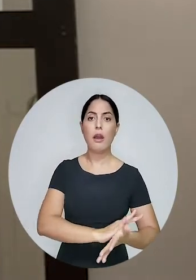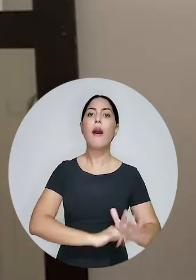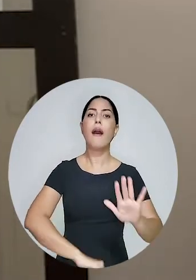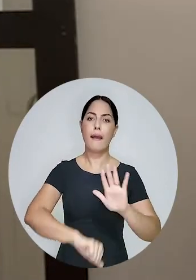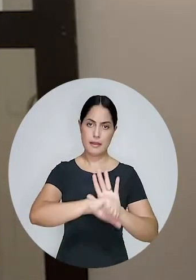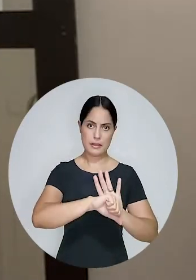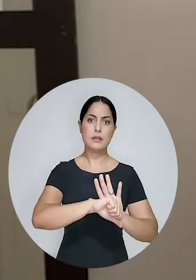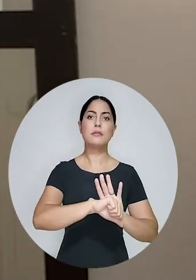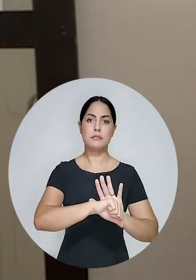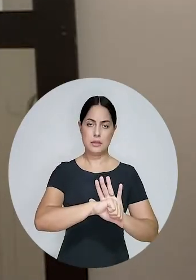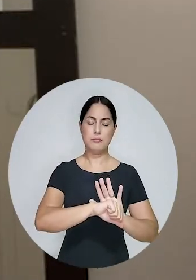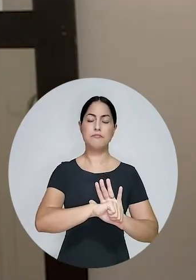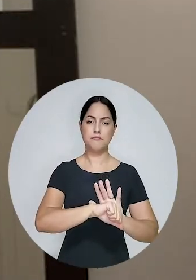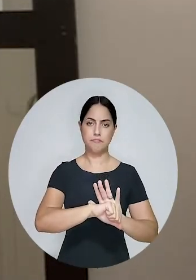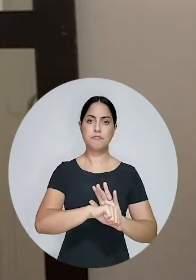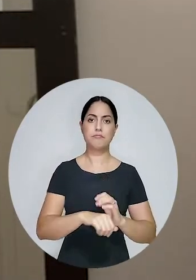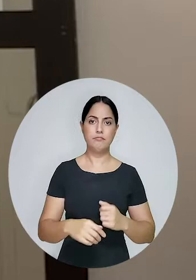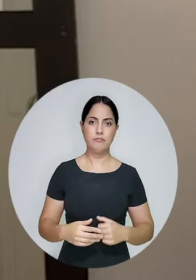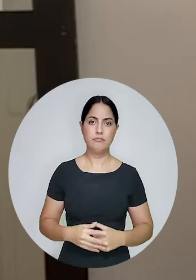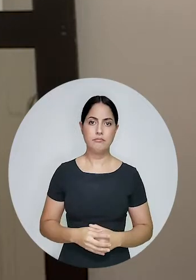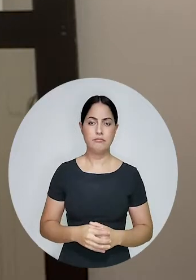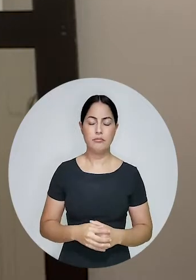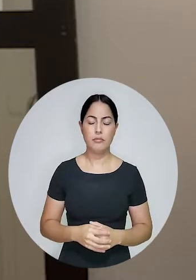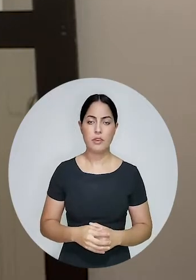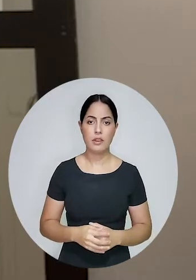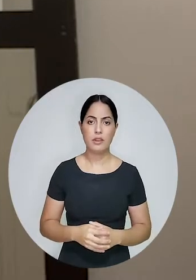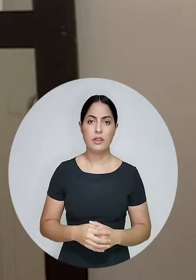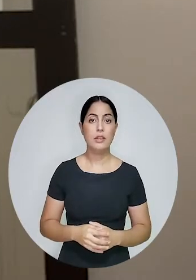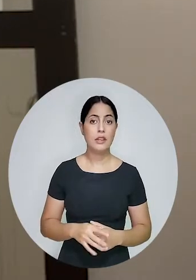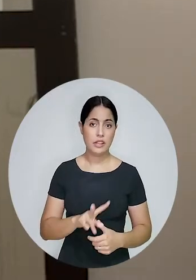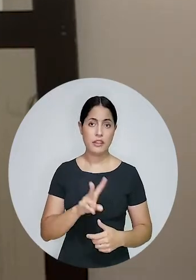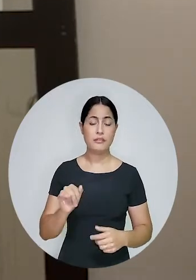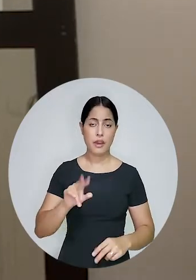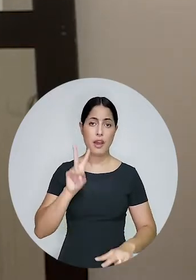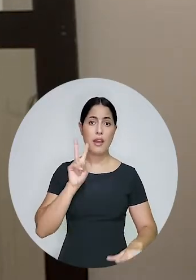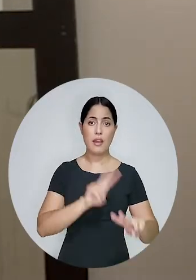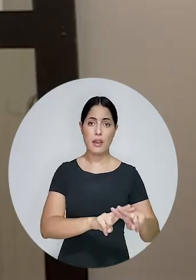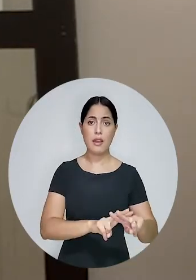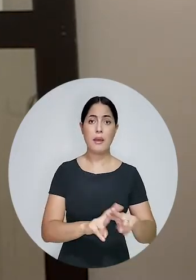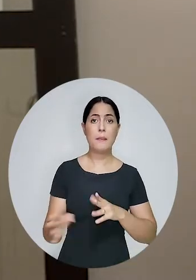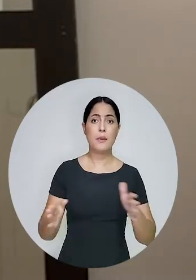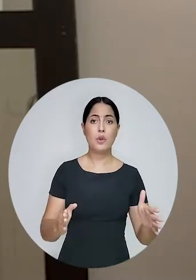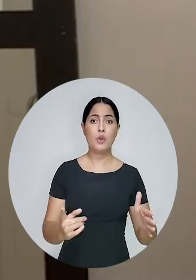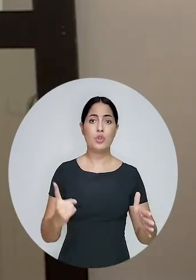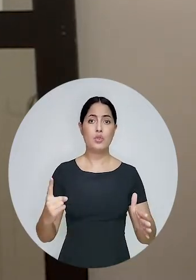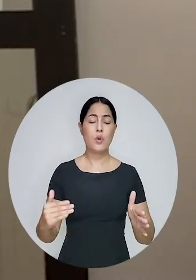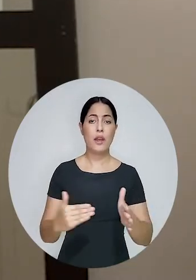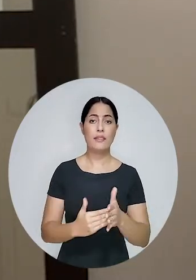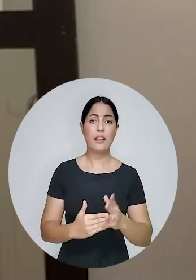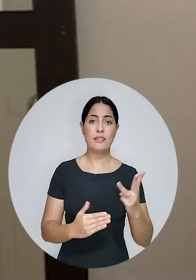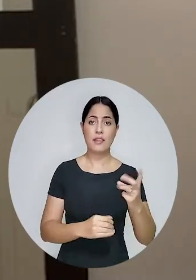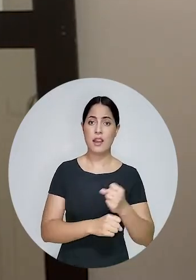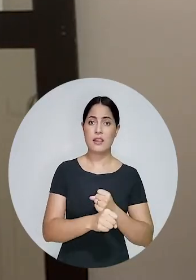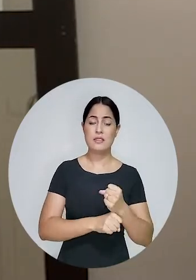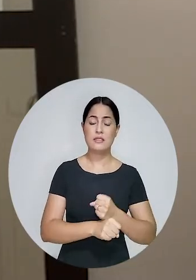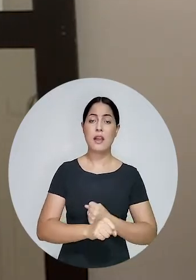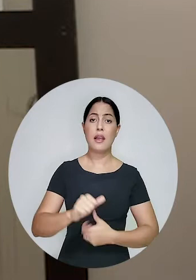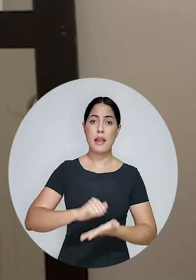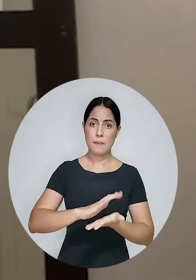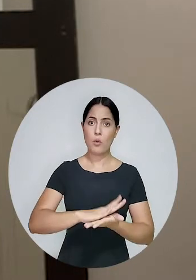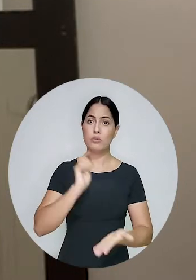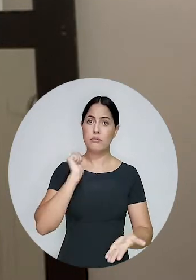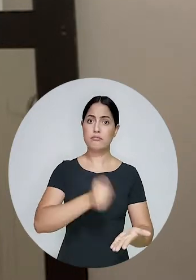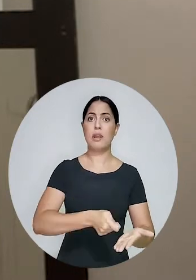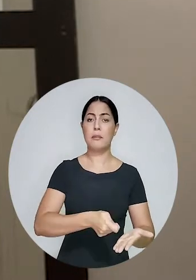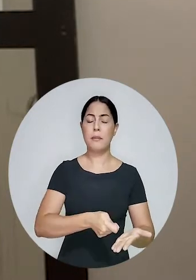praticar, induzir ou incitar discriminação, preconceito, raça, cor, religião, com pena de reclusão de 1 a 3 anos e